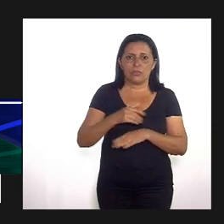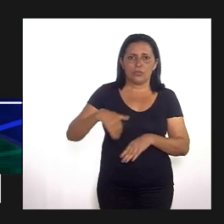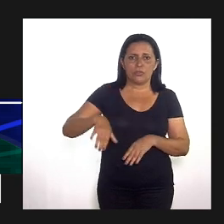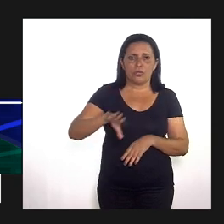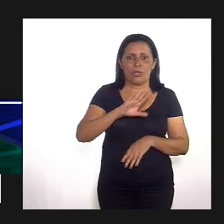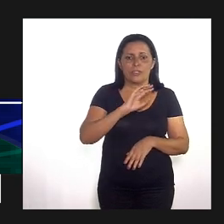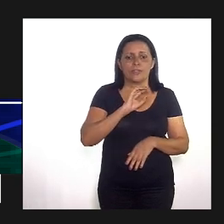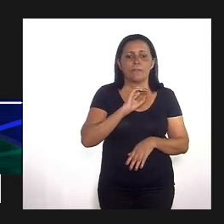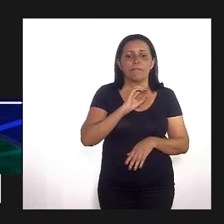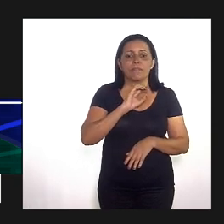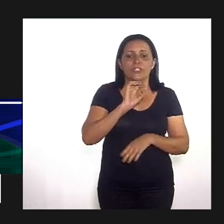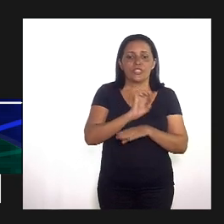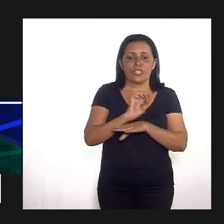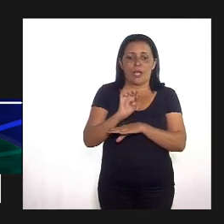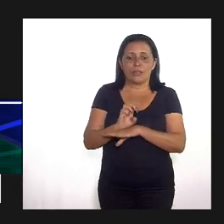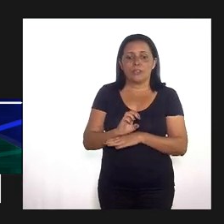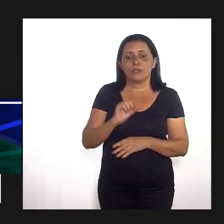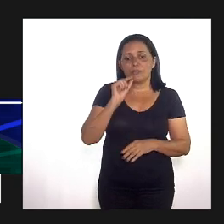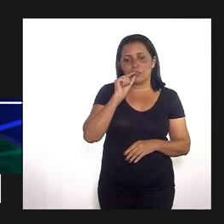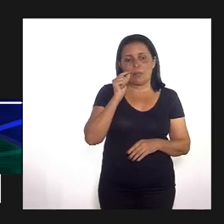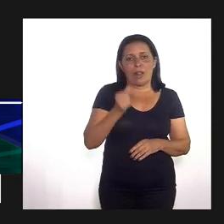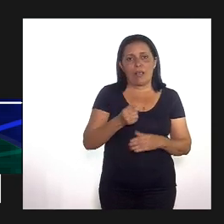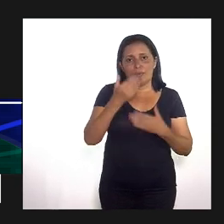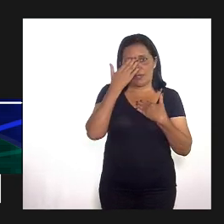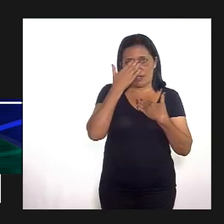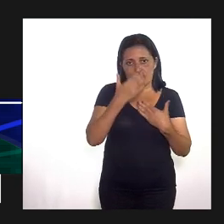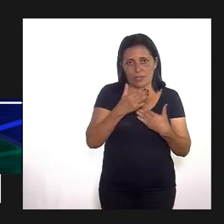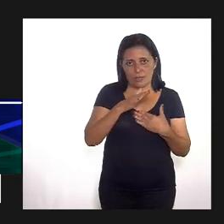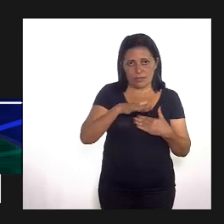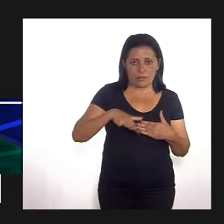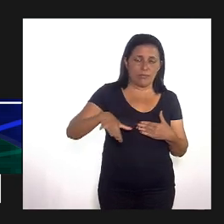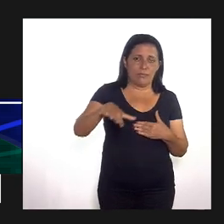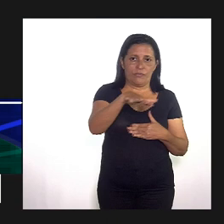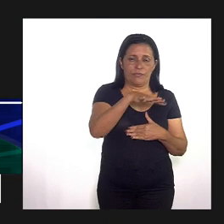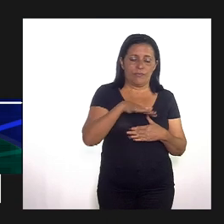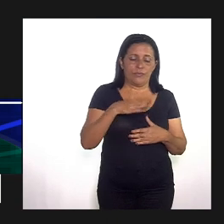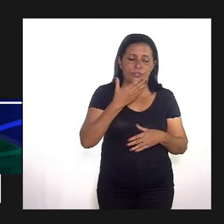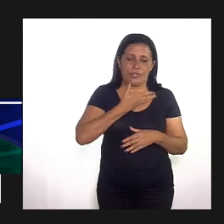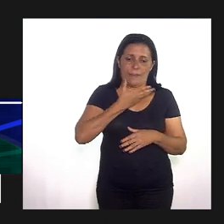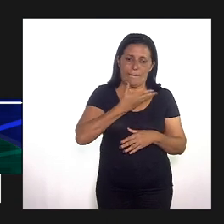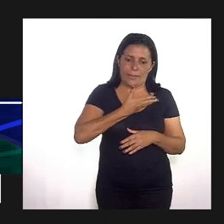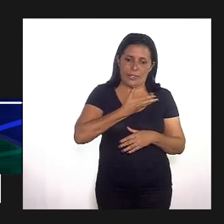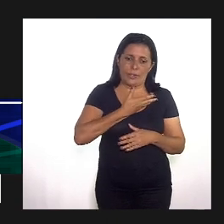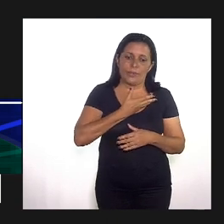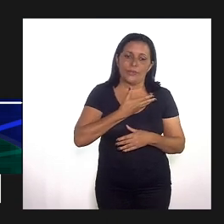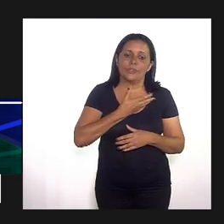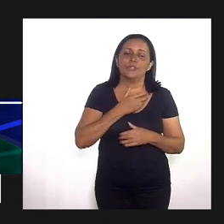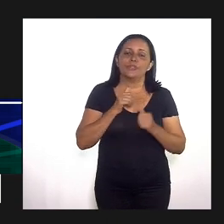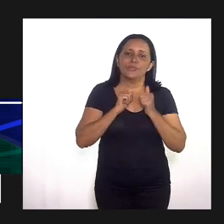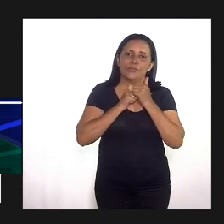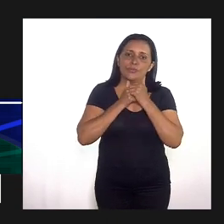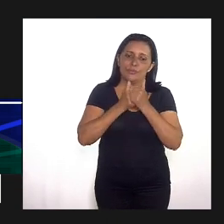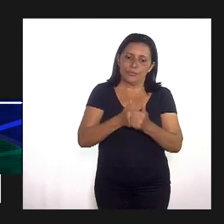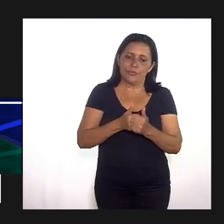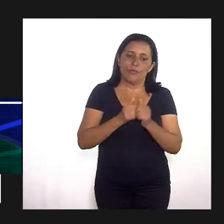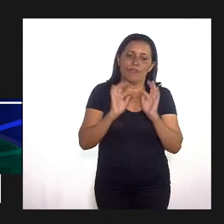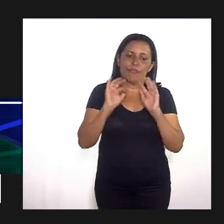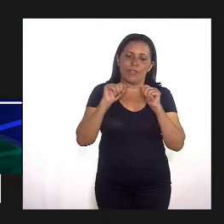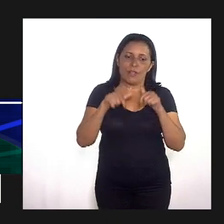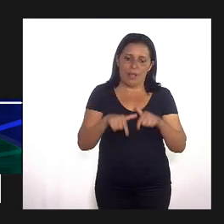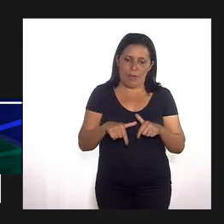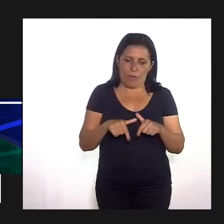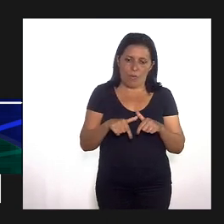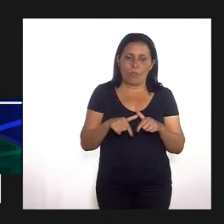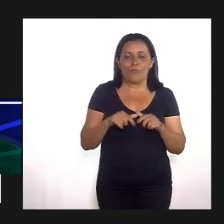essas as minhas palavras. Agradeço a Vossa Excelência e aos colegas que ainda acompanham, né, o final dessa sessão